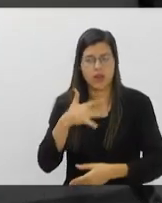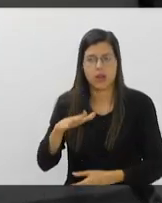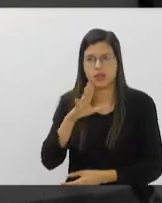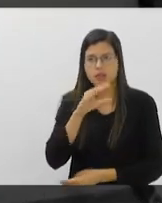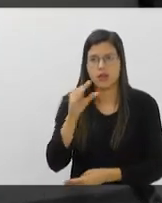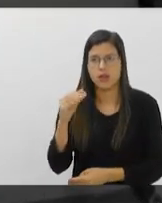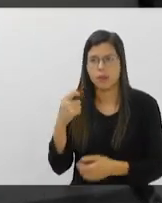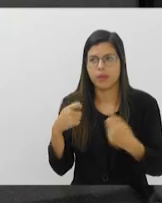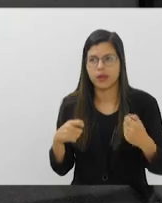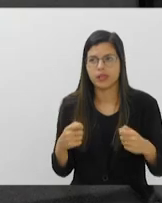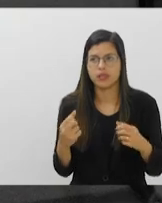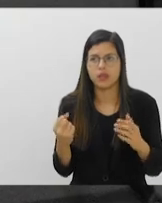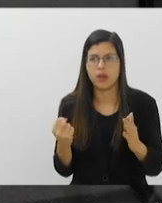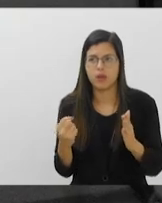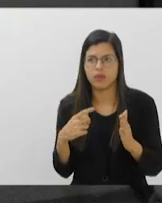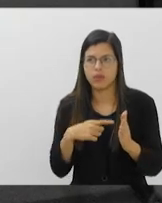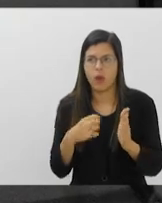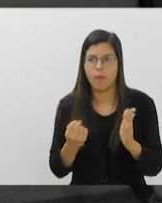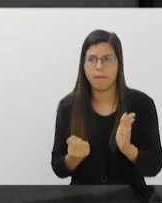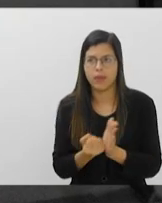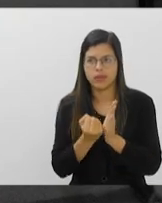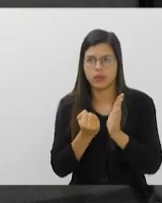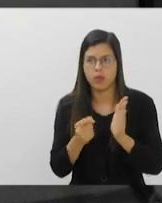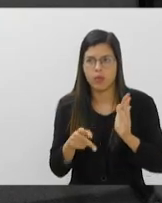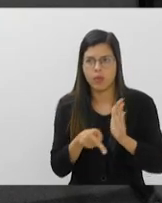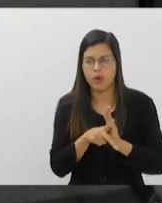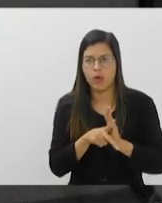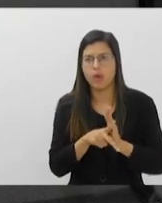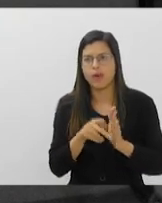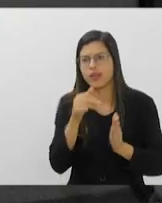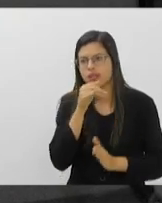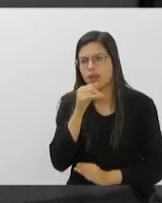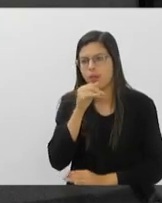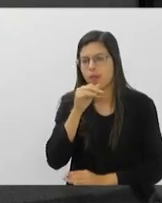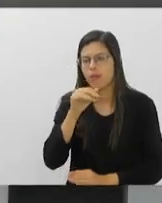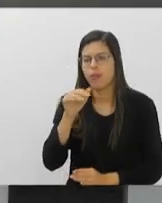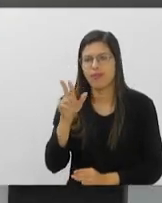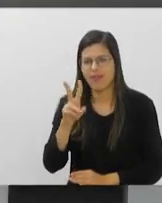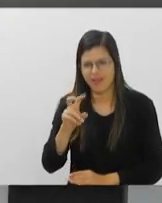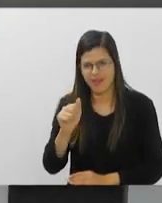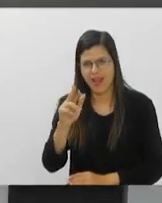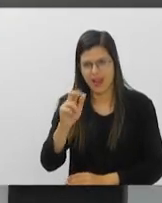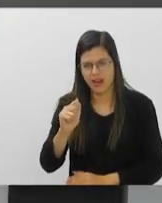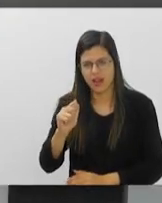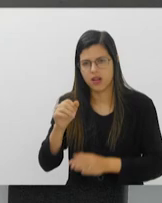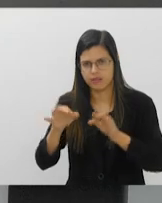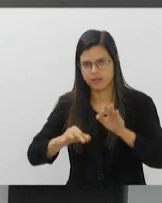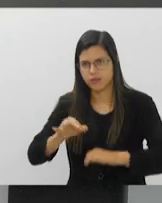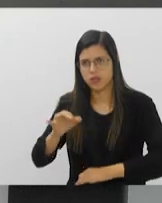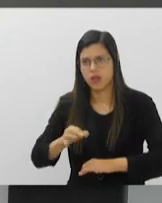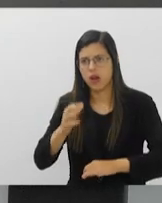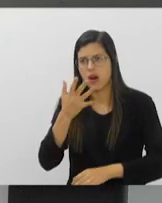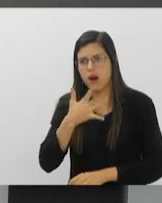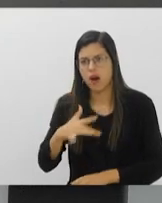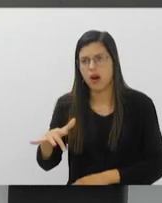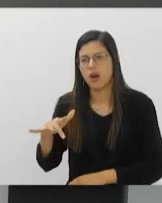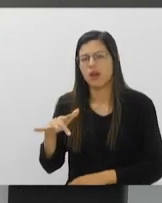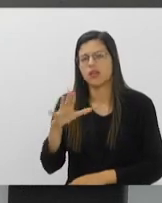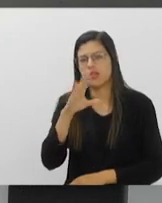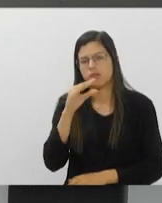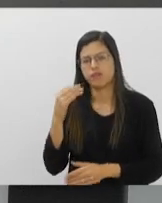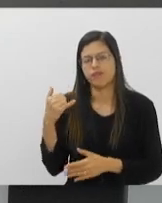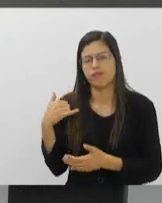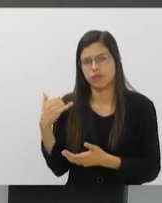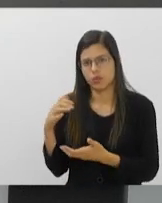tem que ter uma marcação própria então a minha vara é infância e juventude Criança e Adolescente e idoso né mas numa vara única do